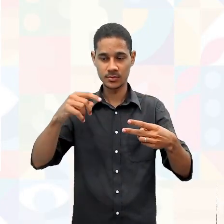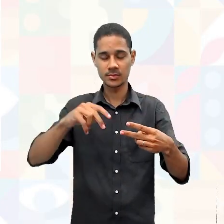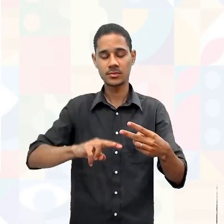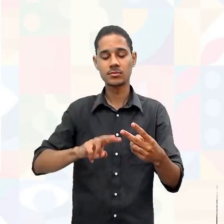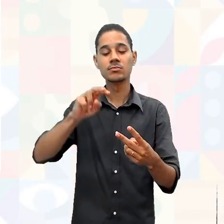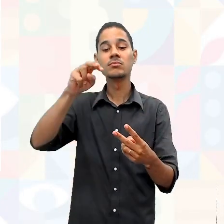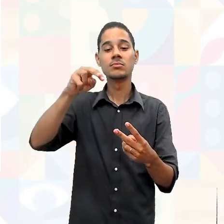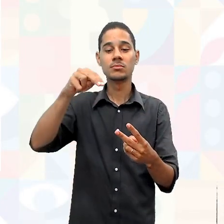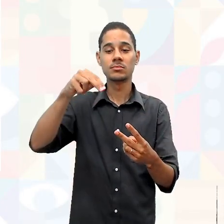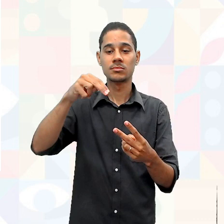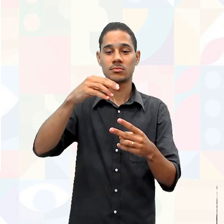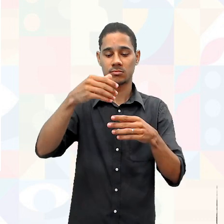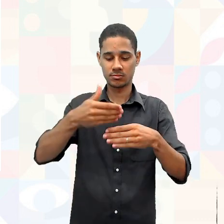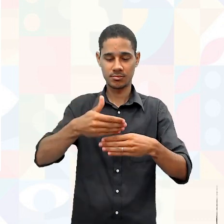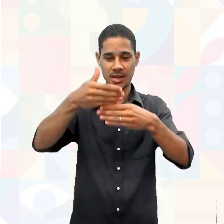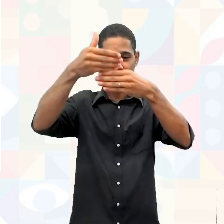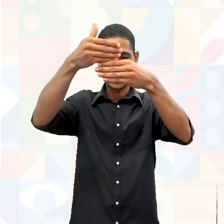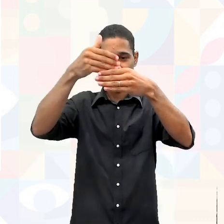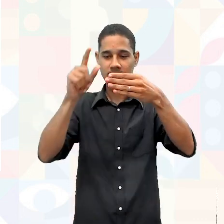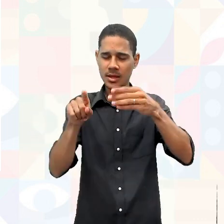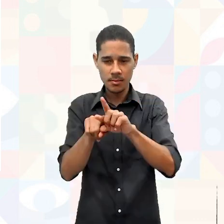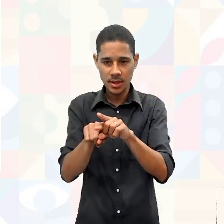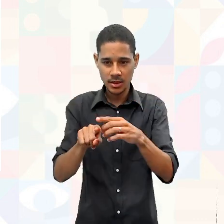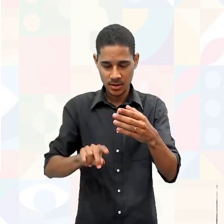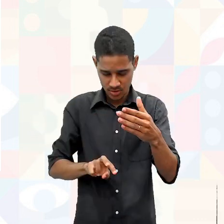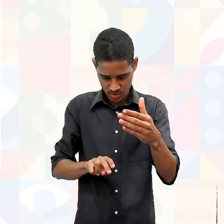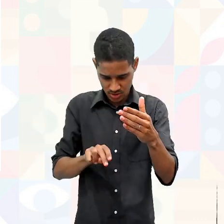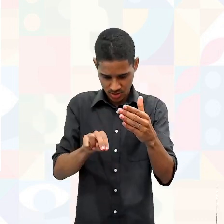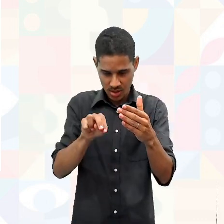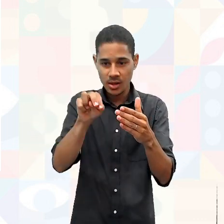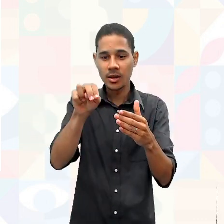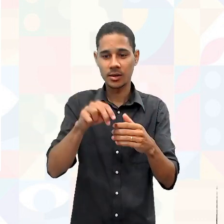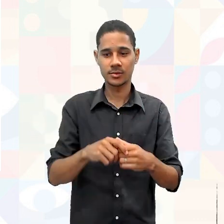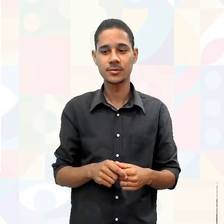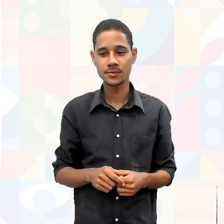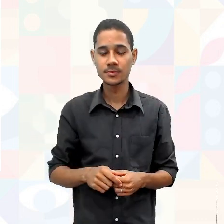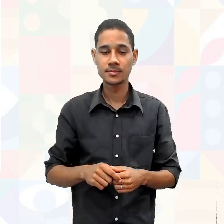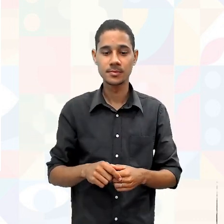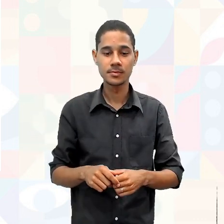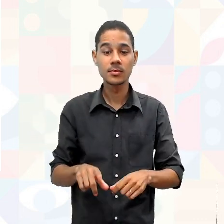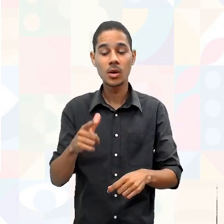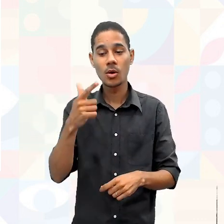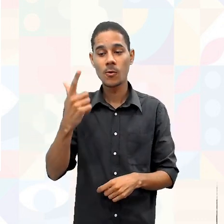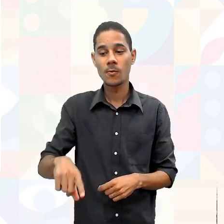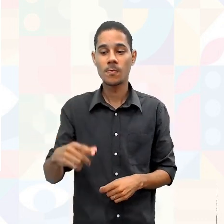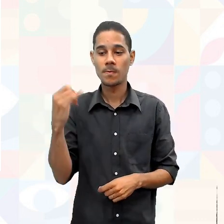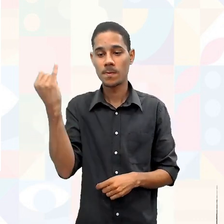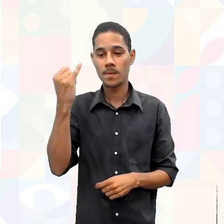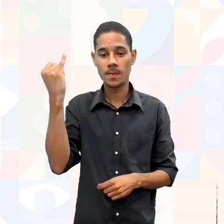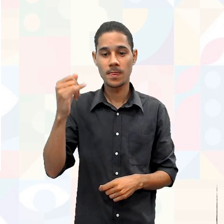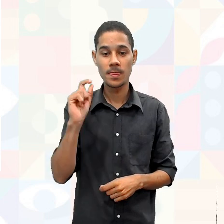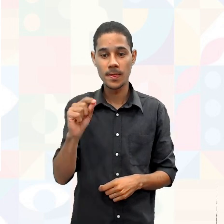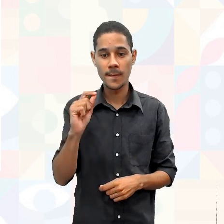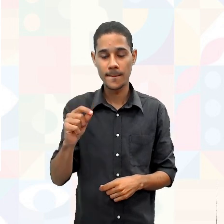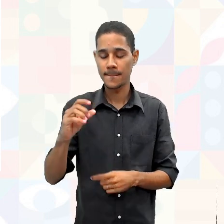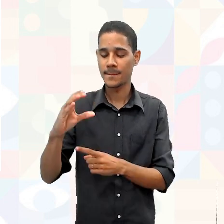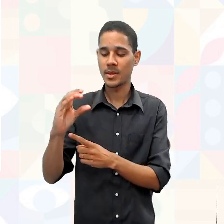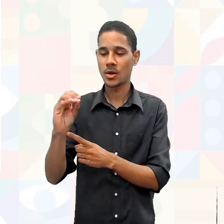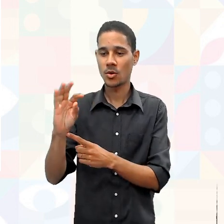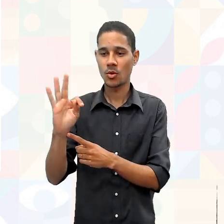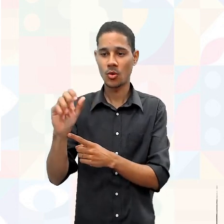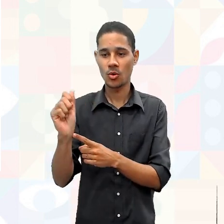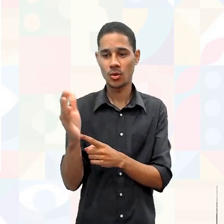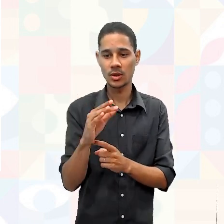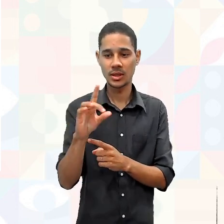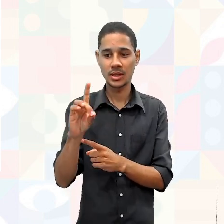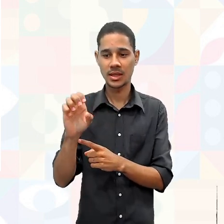no desenho e dos degraus, todos os degraus da escada. Outro ponto muito importante é a questão da cota de nível. Cota